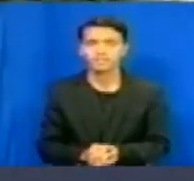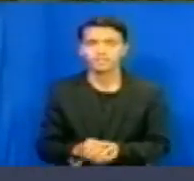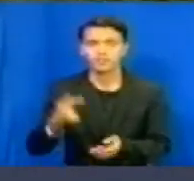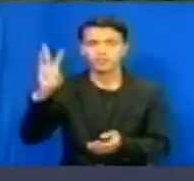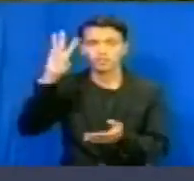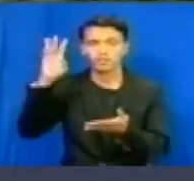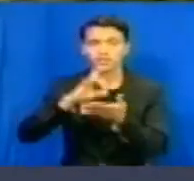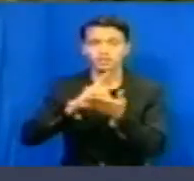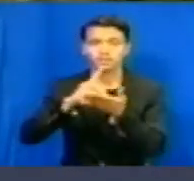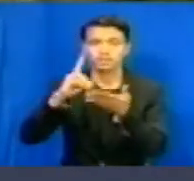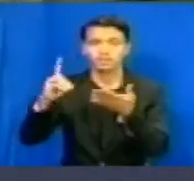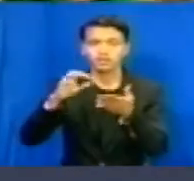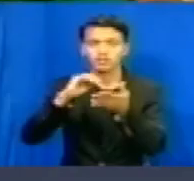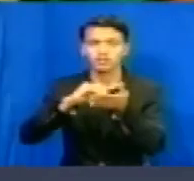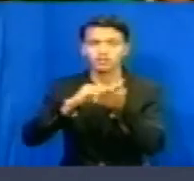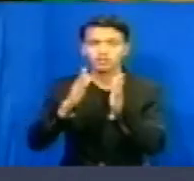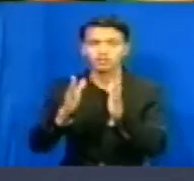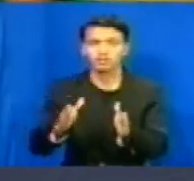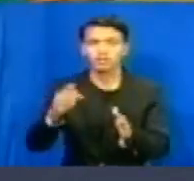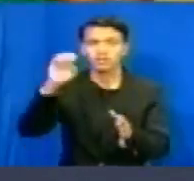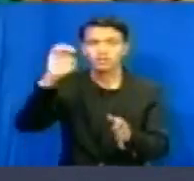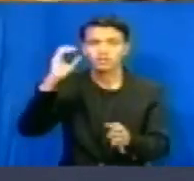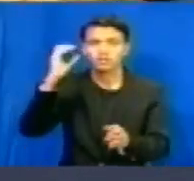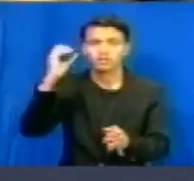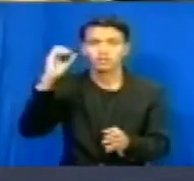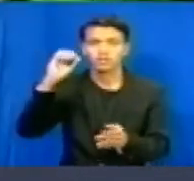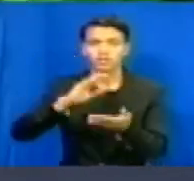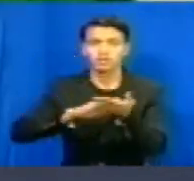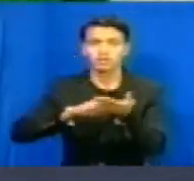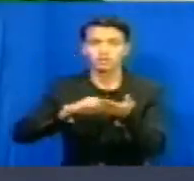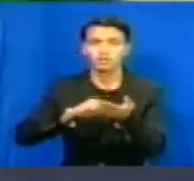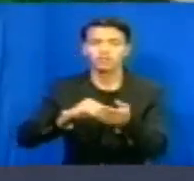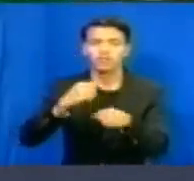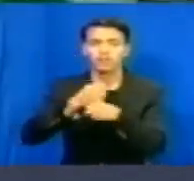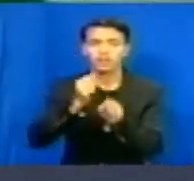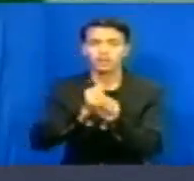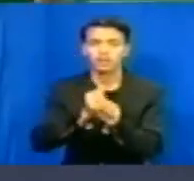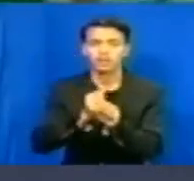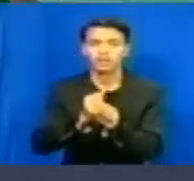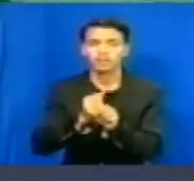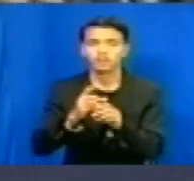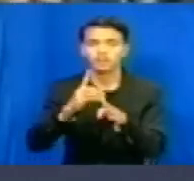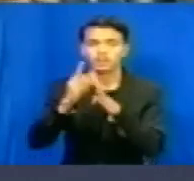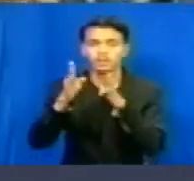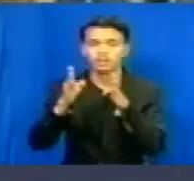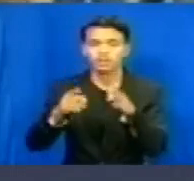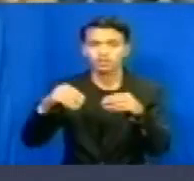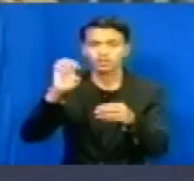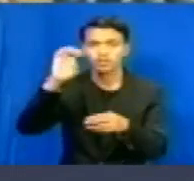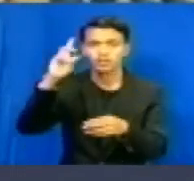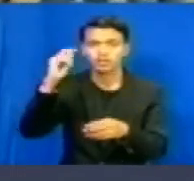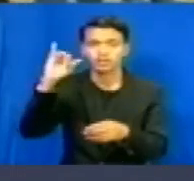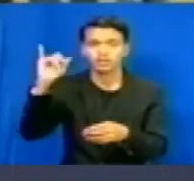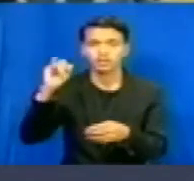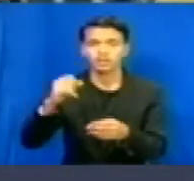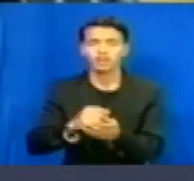Quarta-feira, né, estudante Ciro Rússia, Instituto East Coffee, Halo Ação Grave, a sua fundação Laher, no reitor Echi, onde exige parte